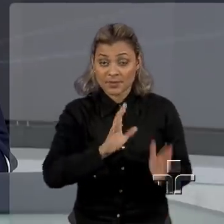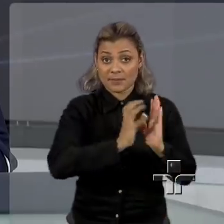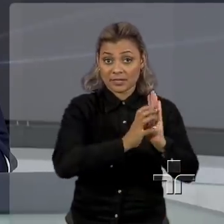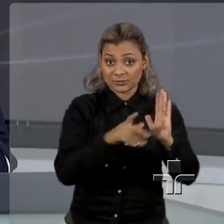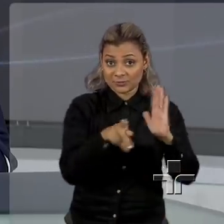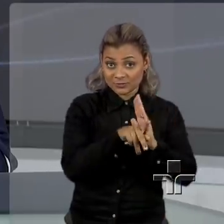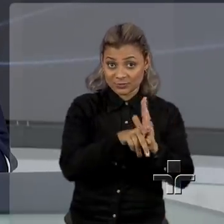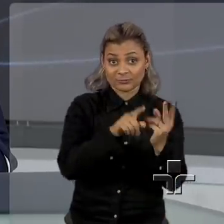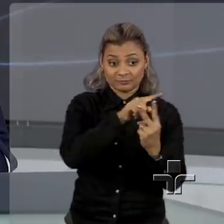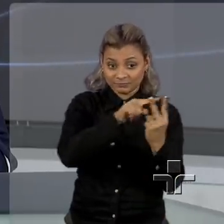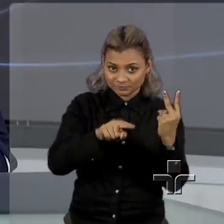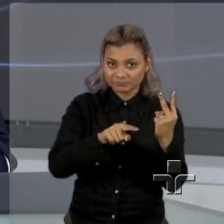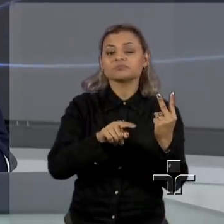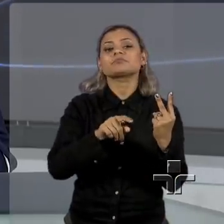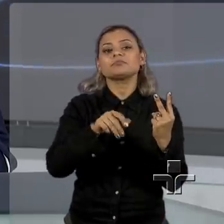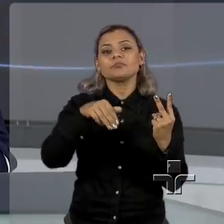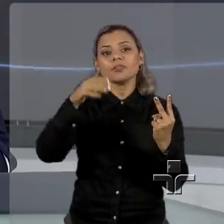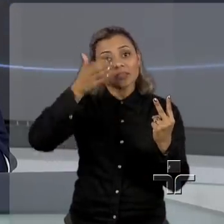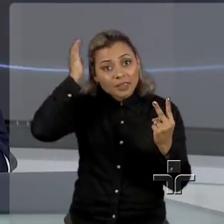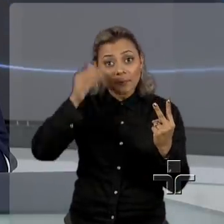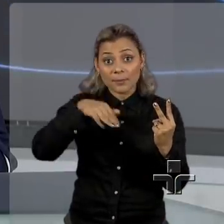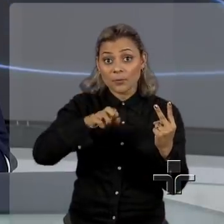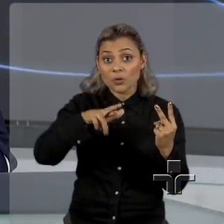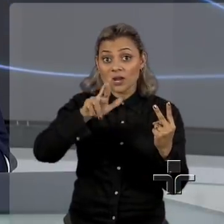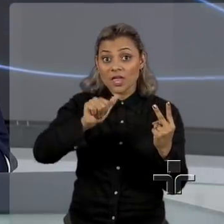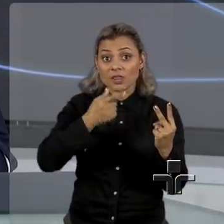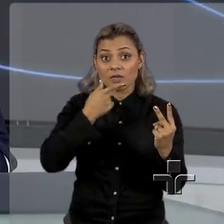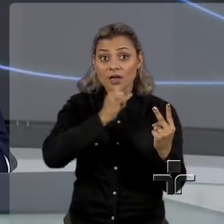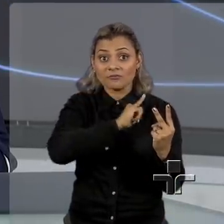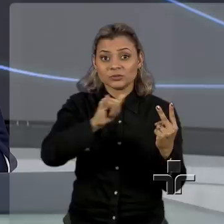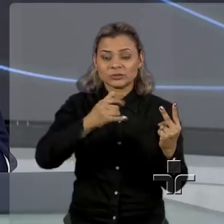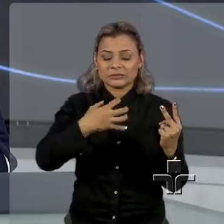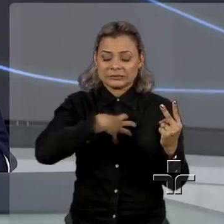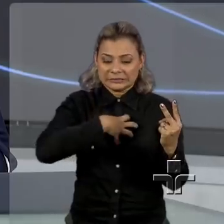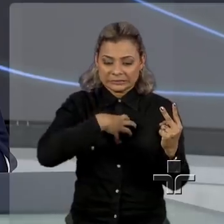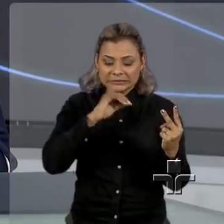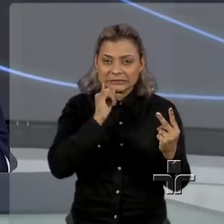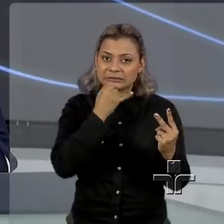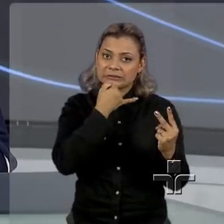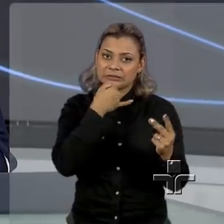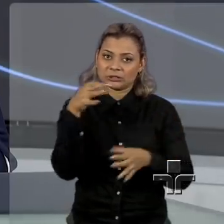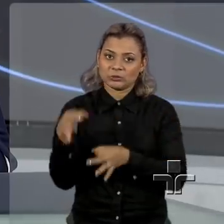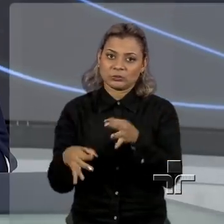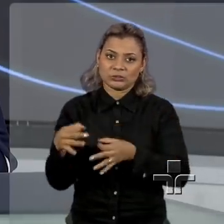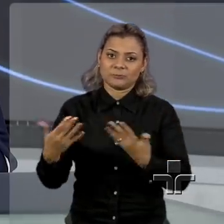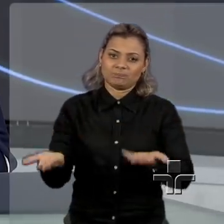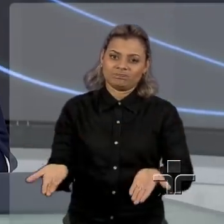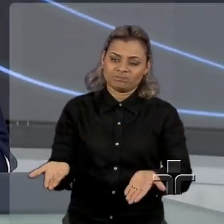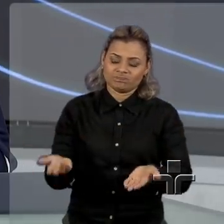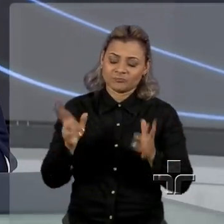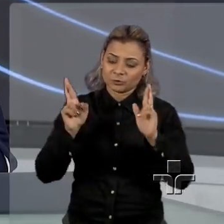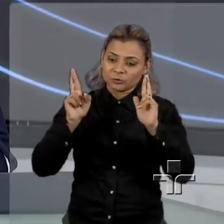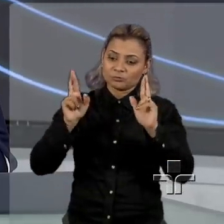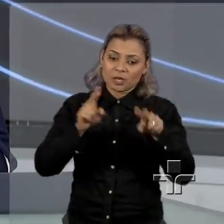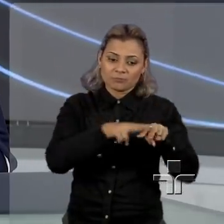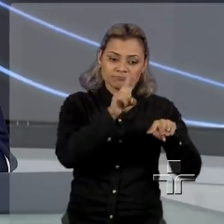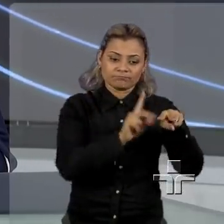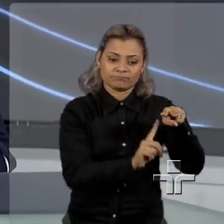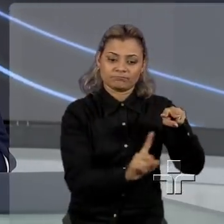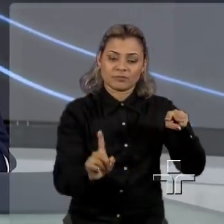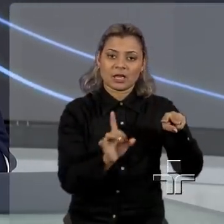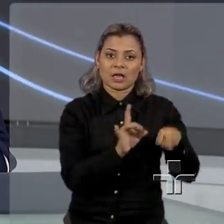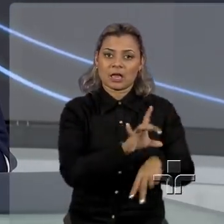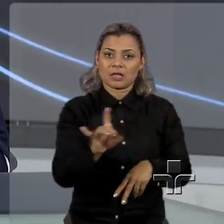Moreira Franco, lamentou o que chamou de postura assodada da justiça e disse esperar que as liberdades